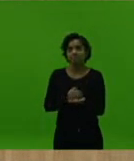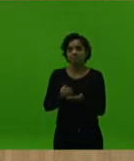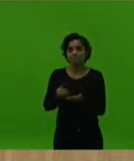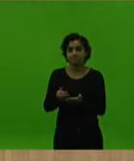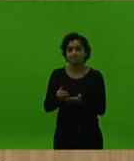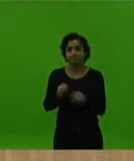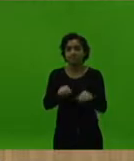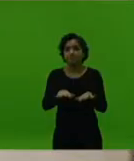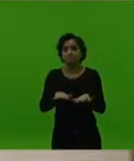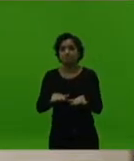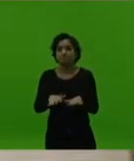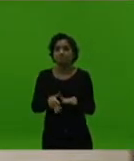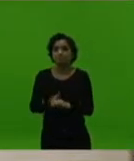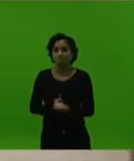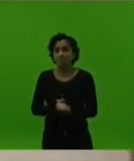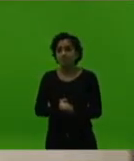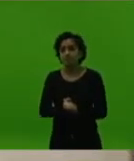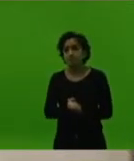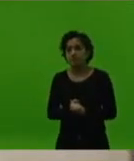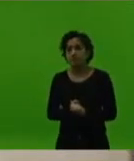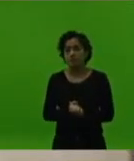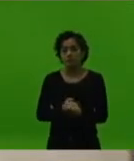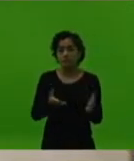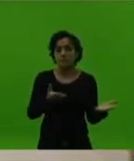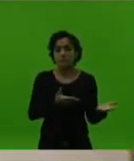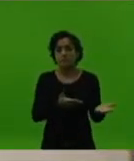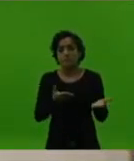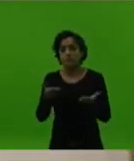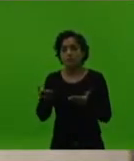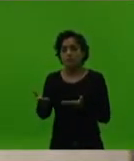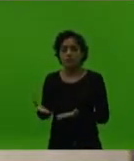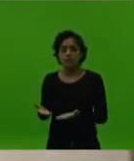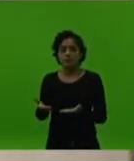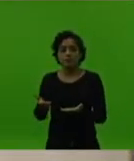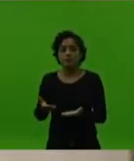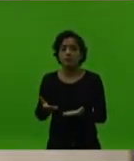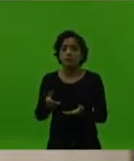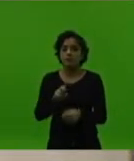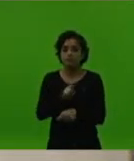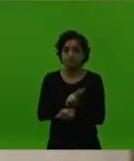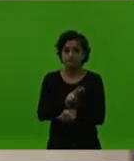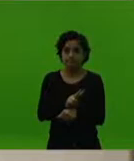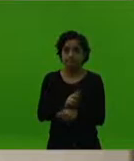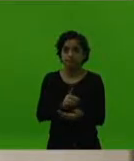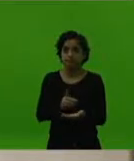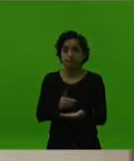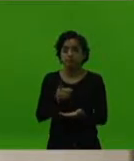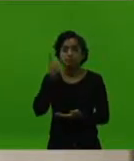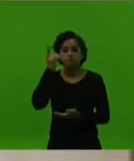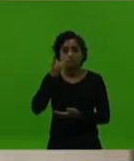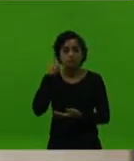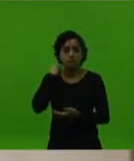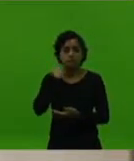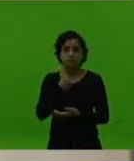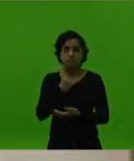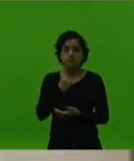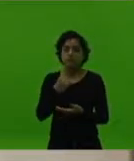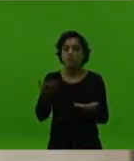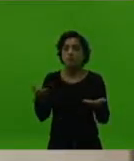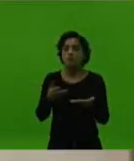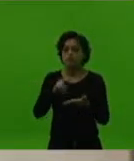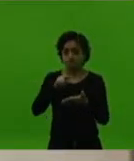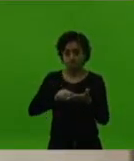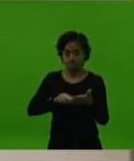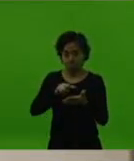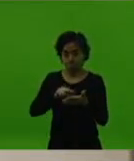aberta a presente sessão convido o senhor secretário a doc Deputado Silvio dreveck para proceder a leitura